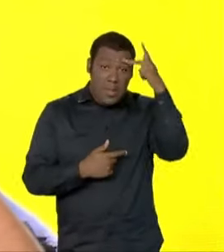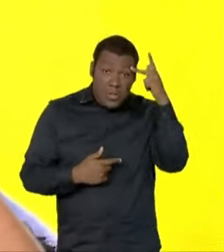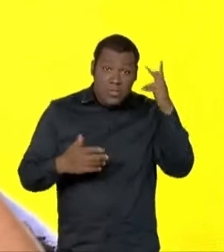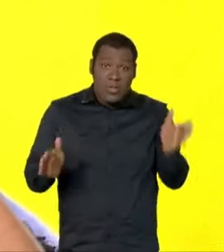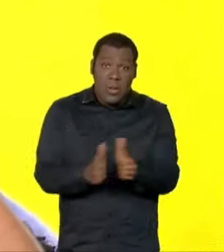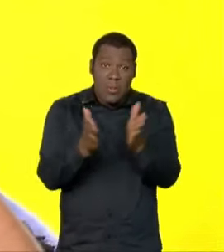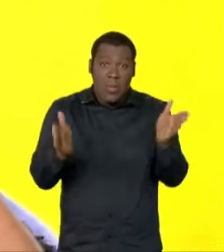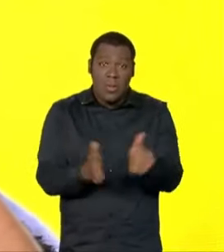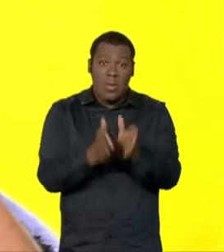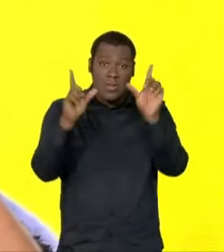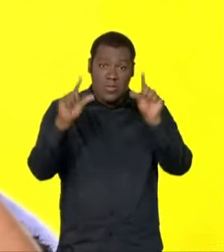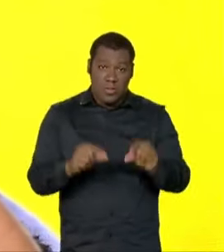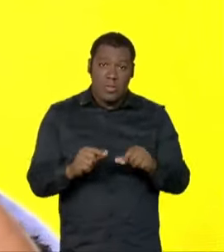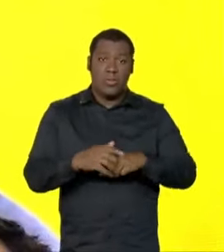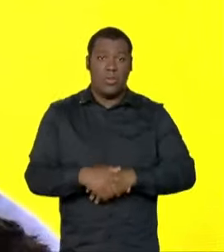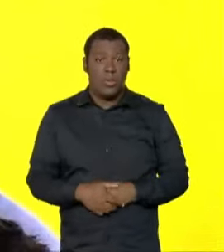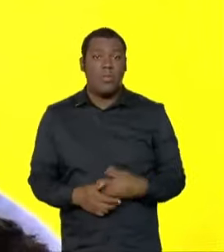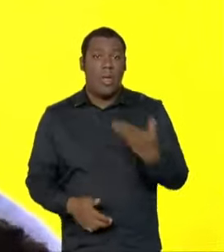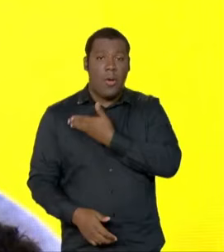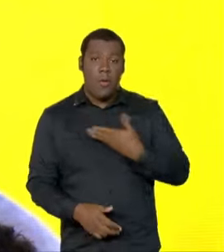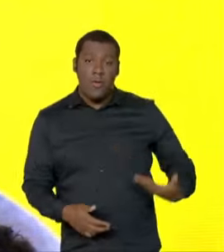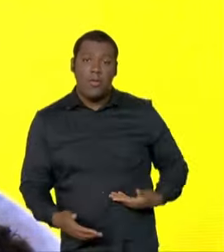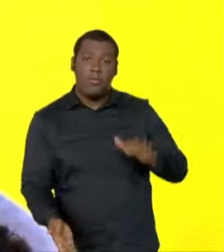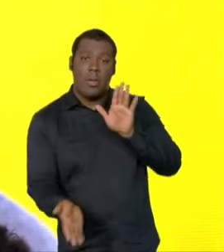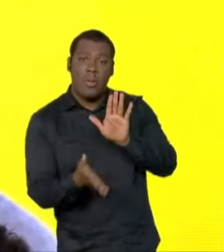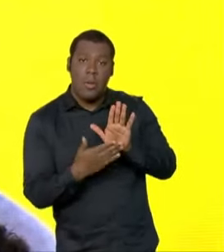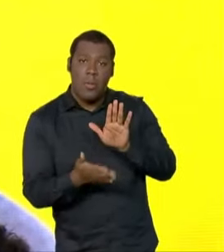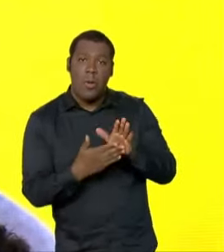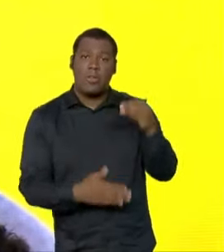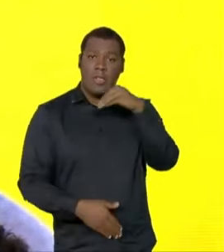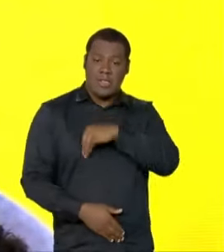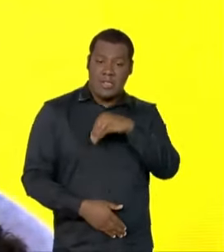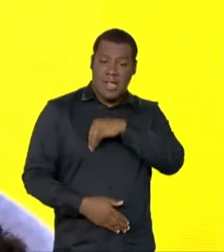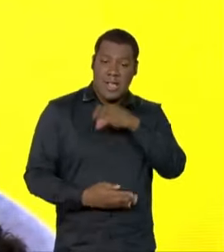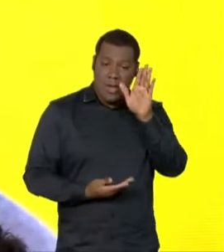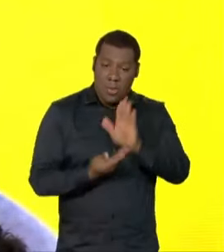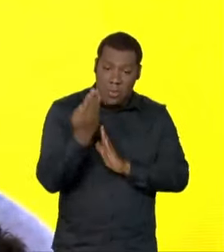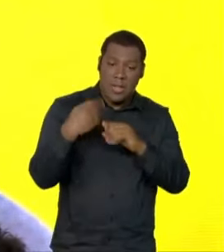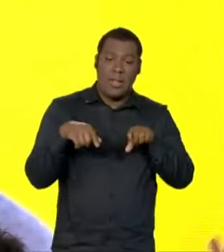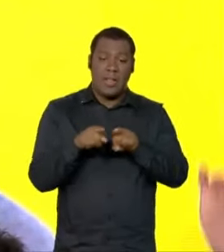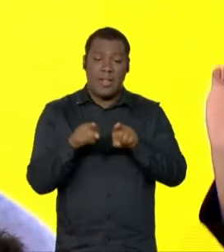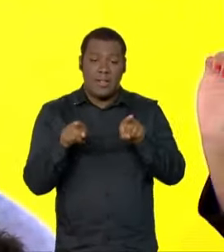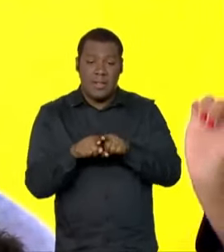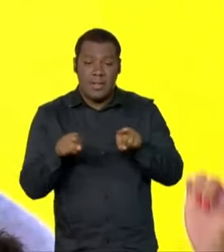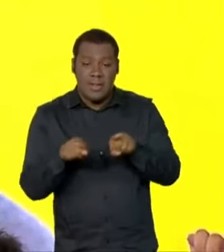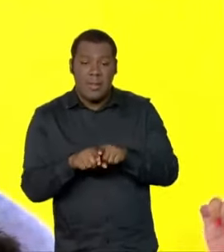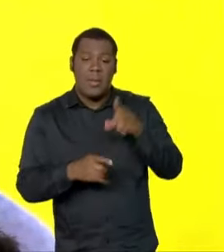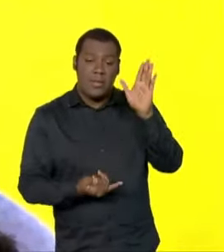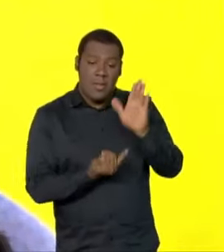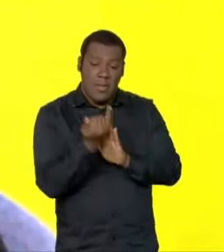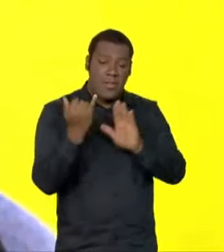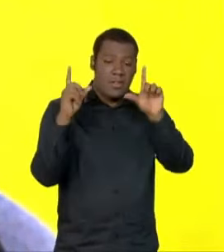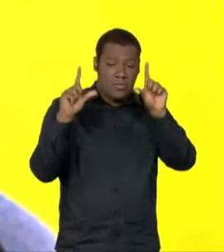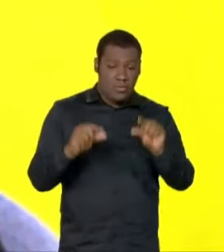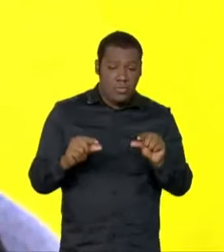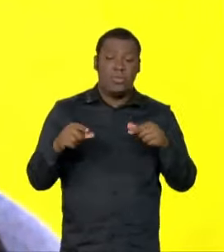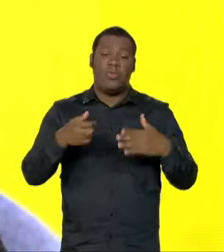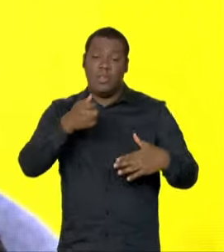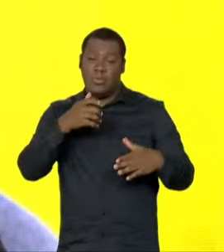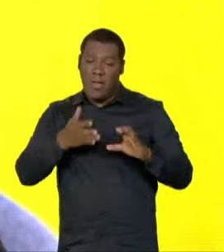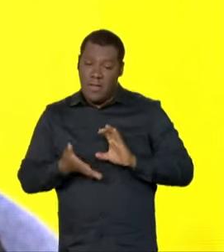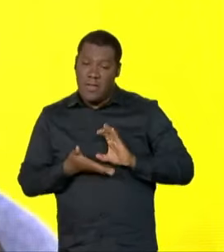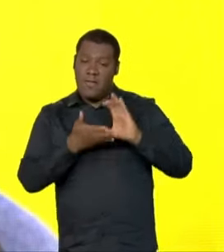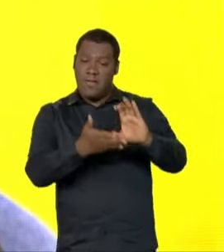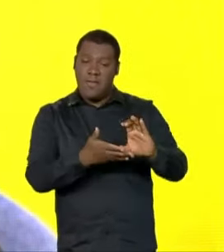com qualificação profissional, aumento real do salário mínimo, redução e controle da inflação e mais investimentos. E